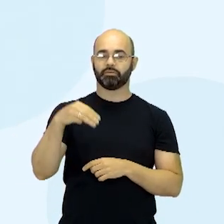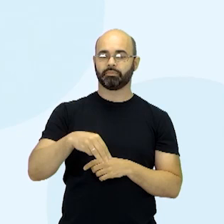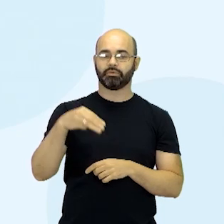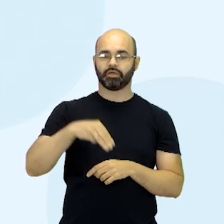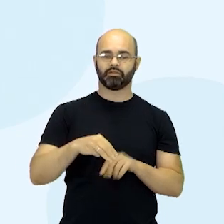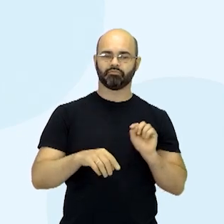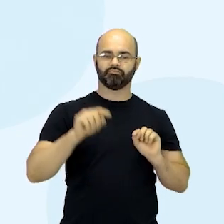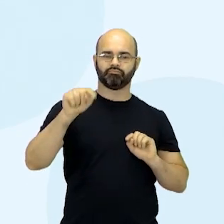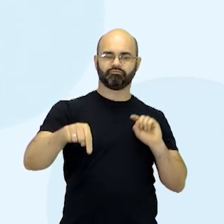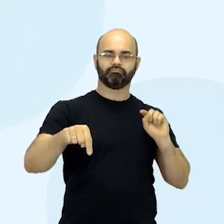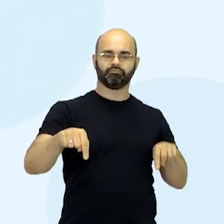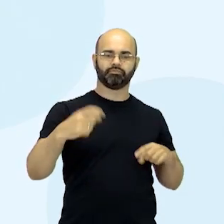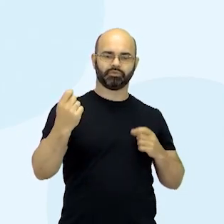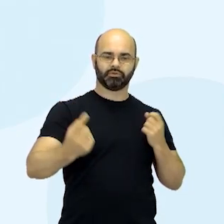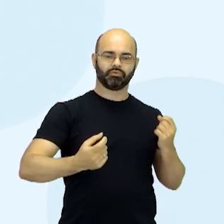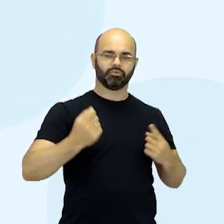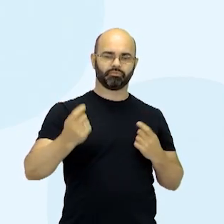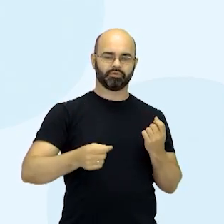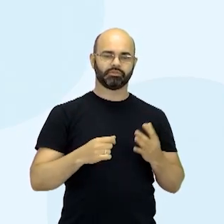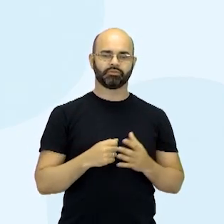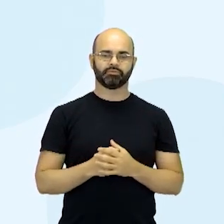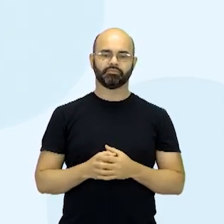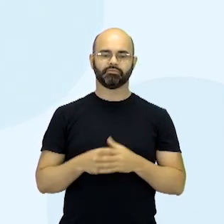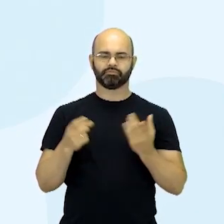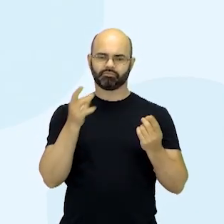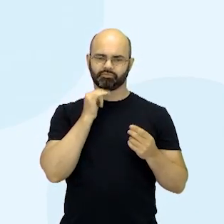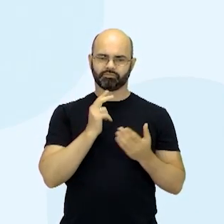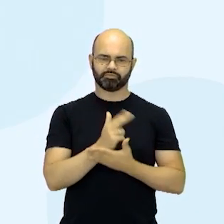de uma ponta à outra. São encontrados